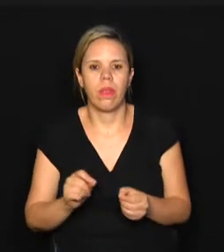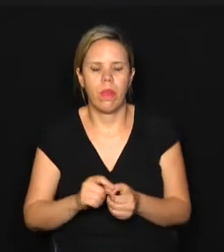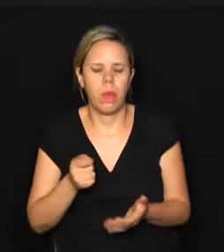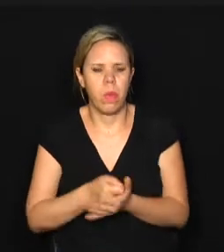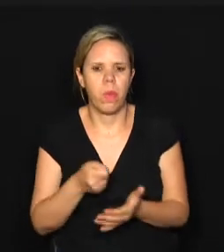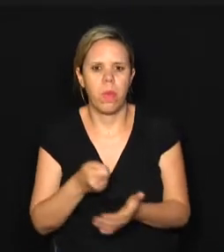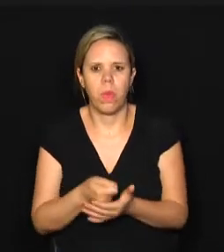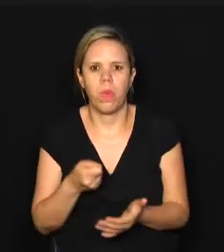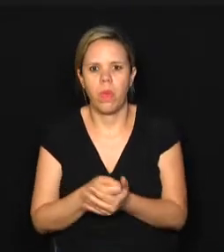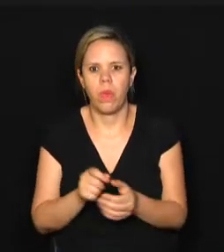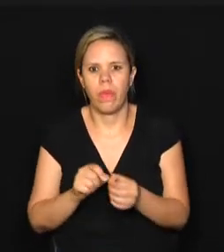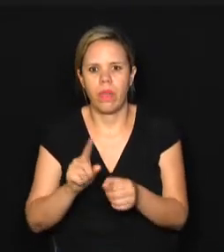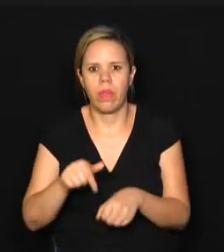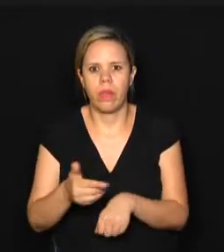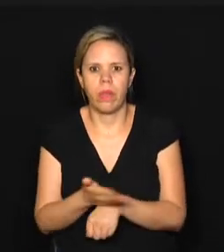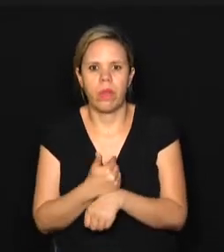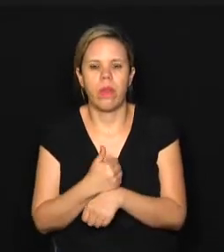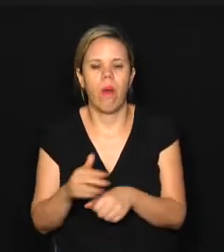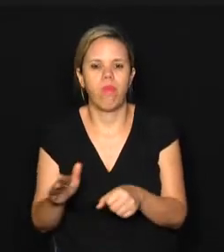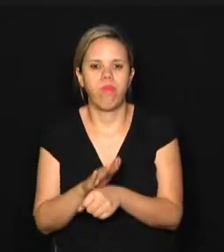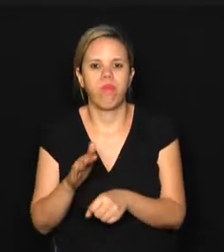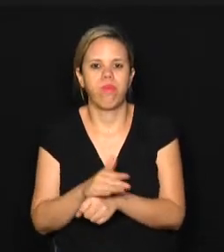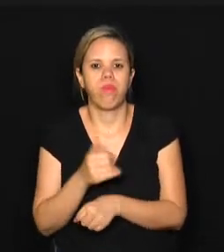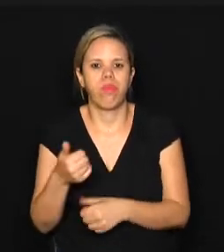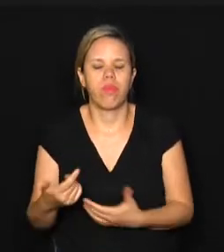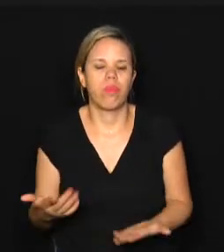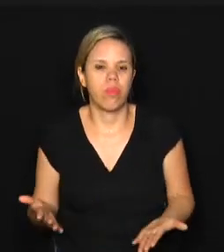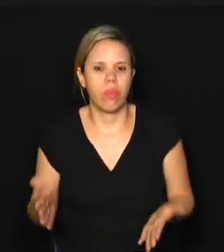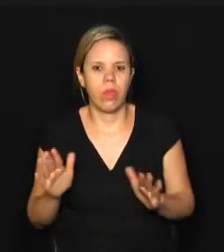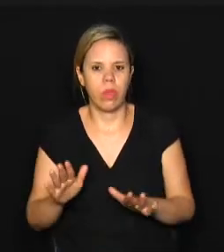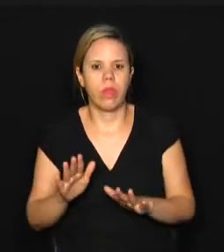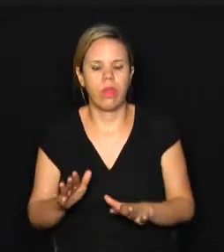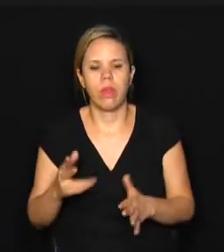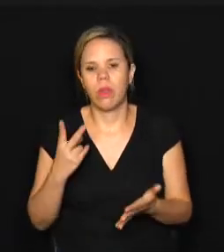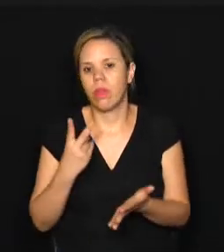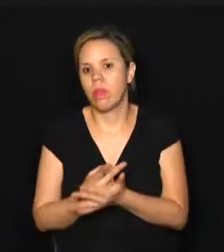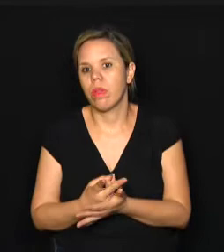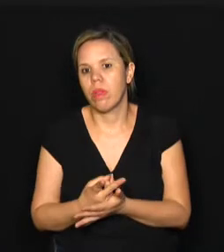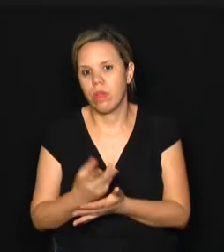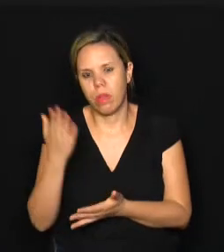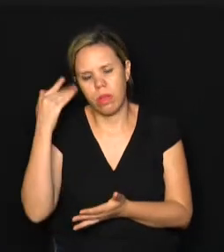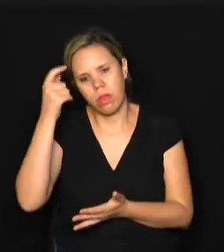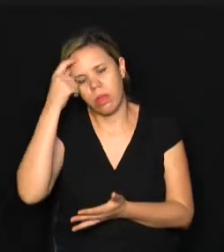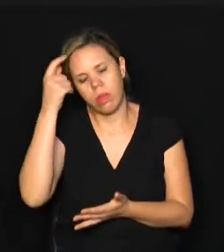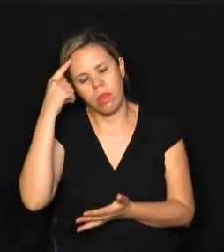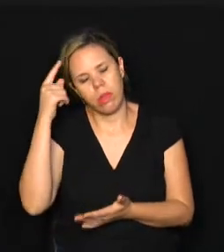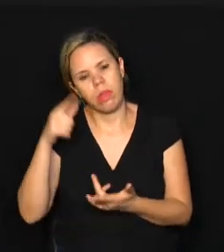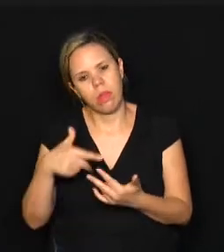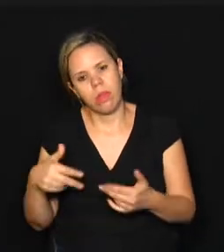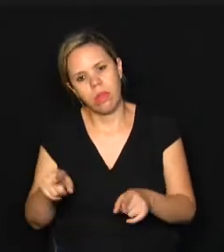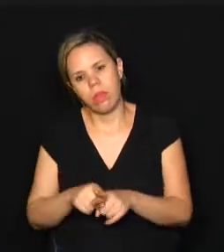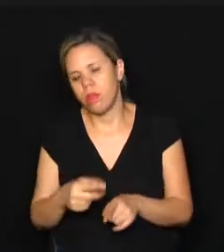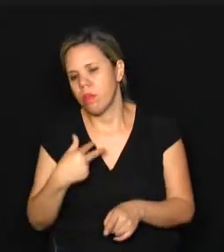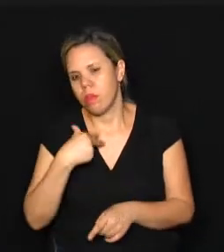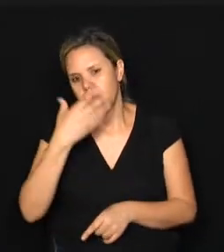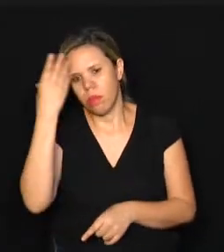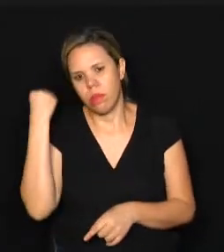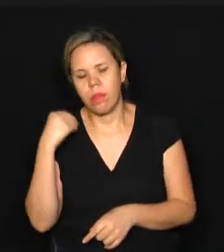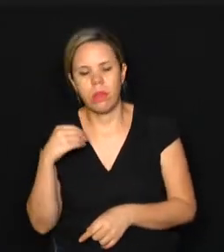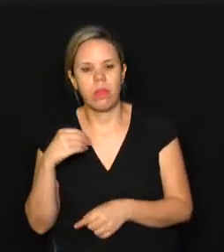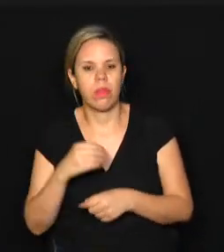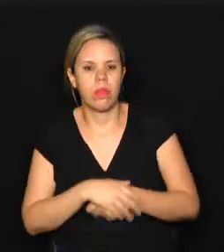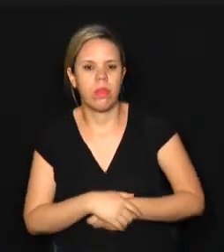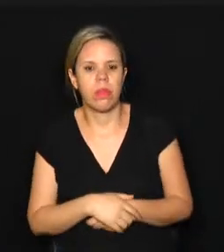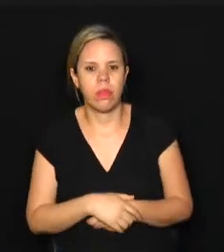a fazer isso antes desse primeiro enchimento. Mas mesmo que se encha, a gente tem uma questão que não pode esquecer